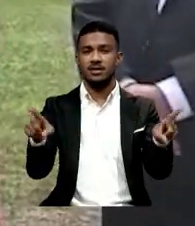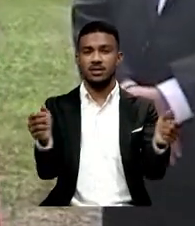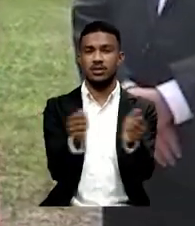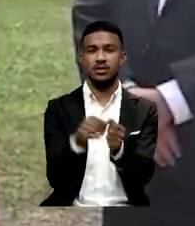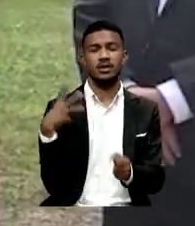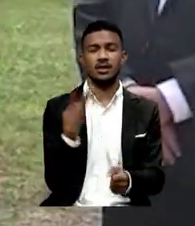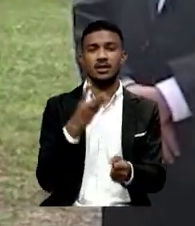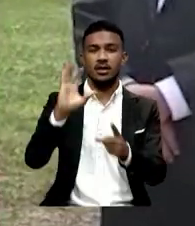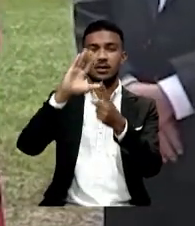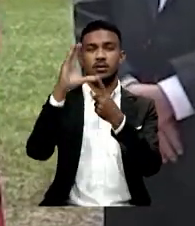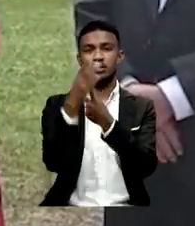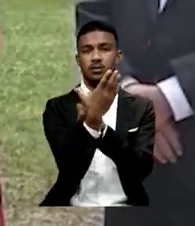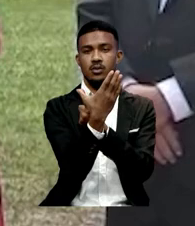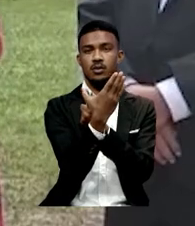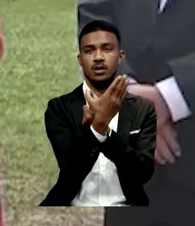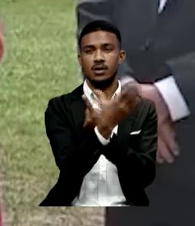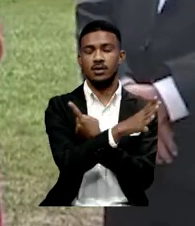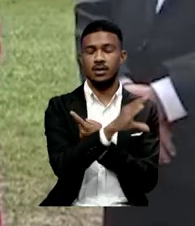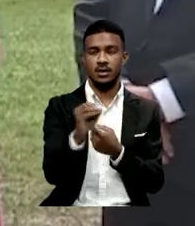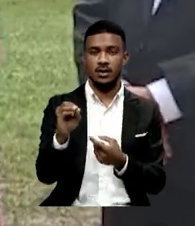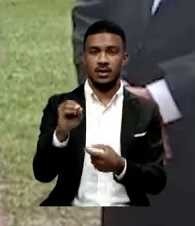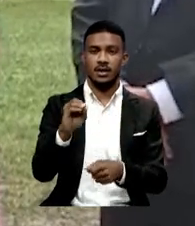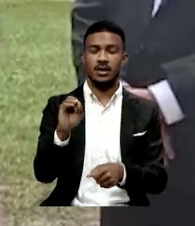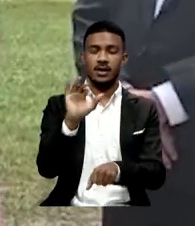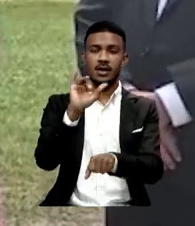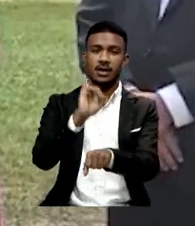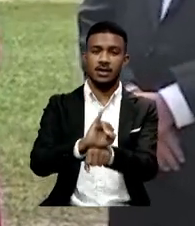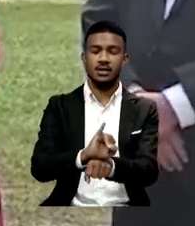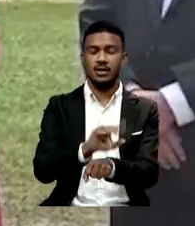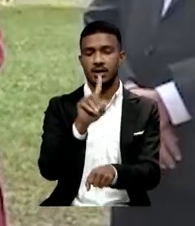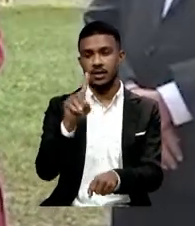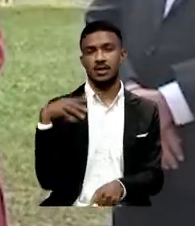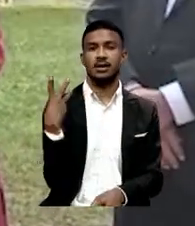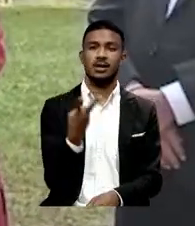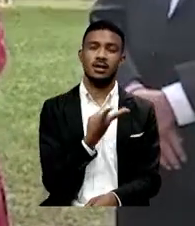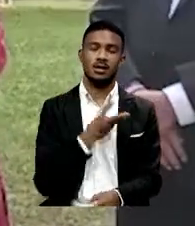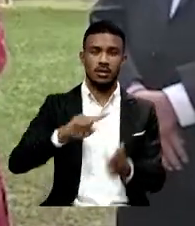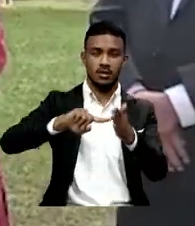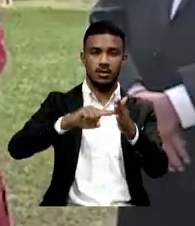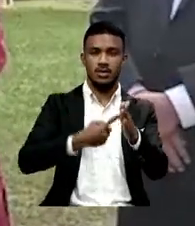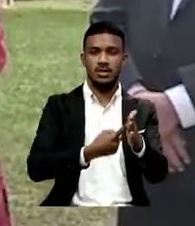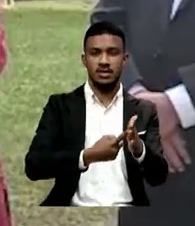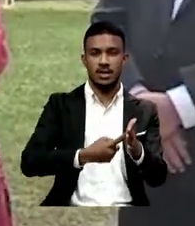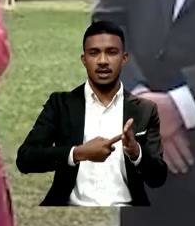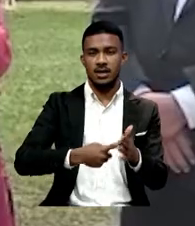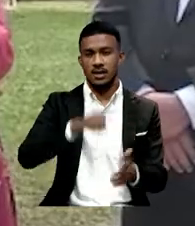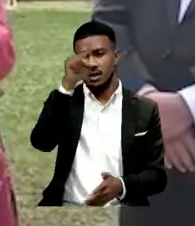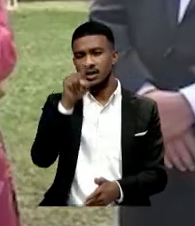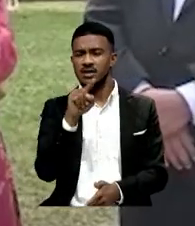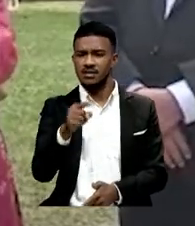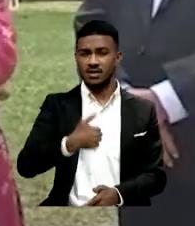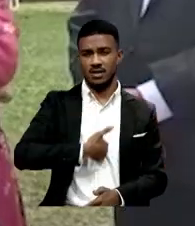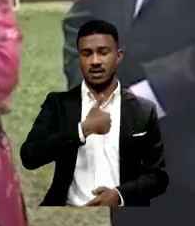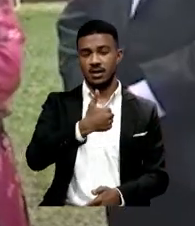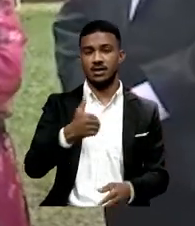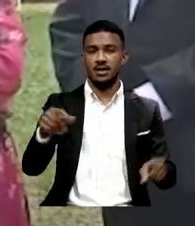a cultura, tem a bebê neném. E da começa, identifica a mudar povo,